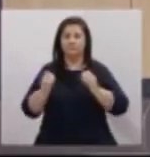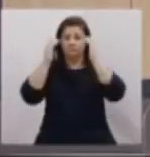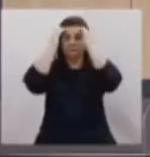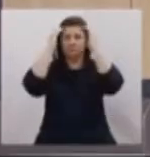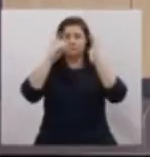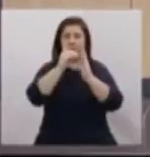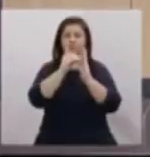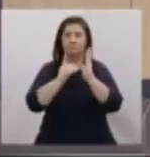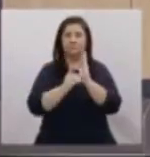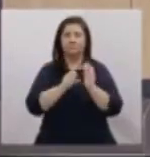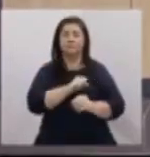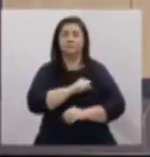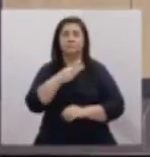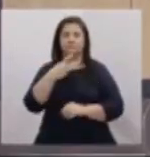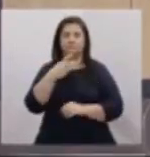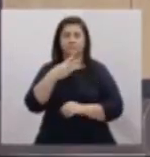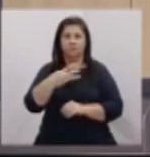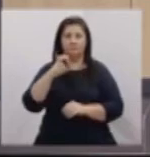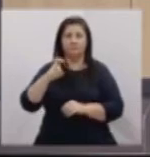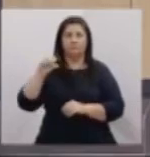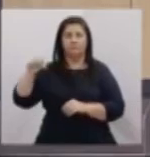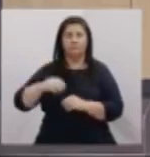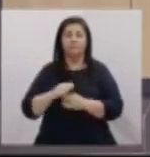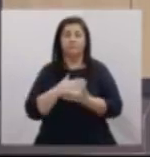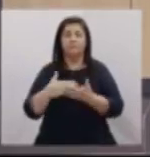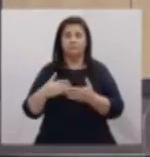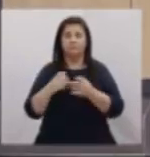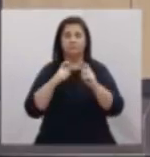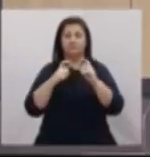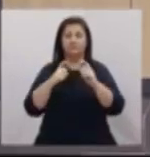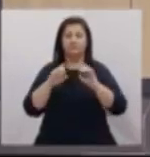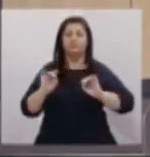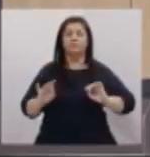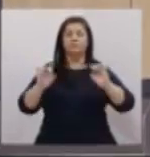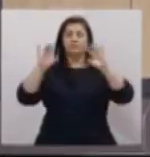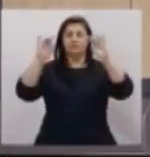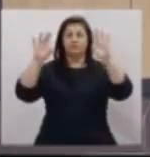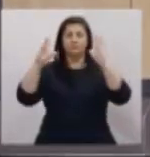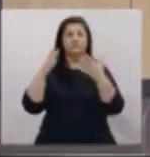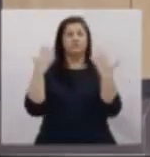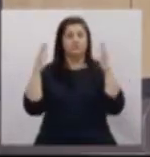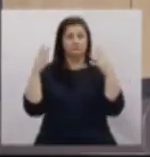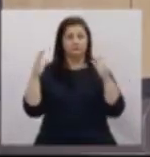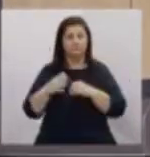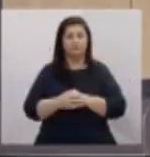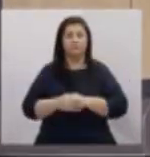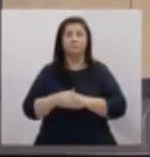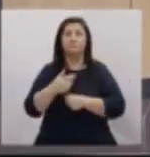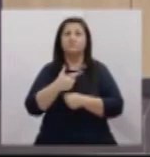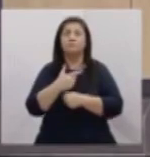número 359/2014, passaremos a solenidade e homenagem ao líder religioso. Assim peço ao